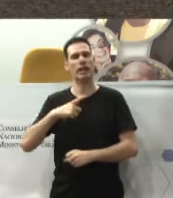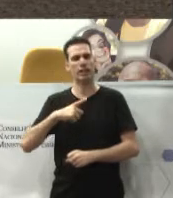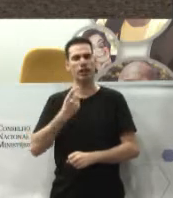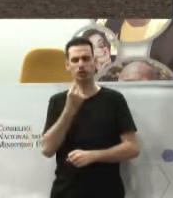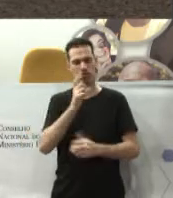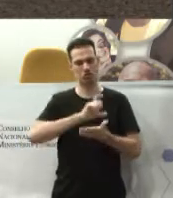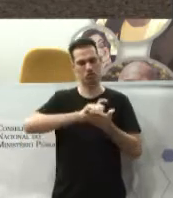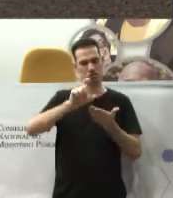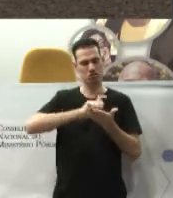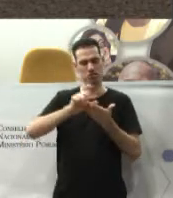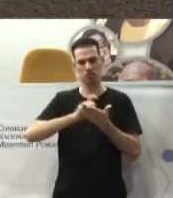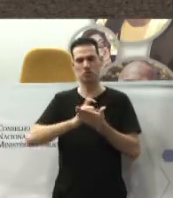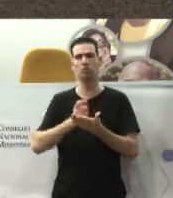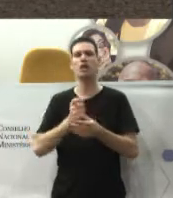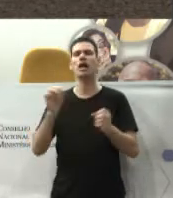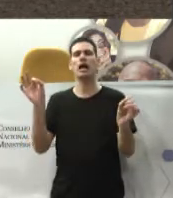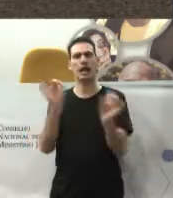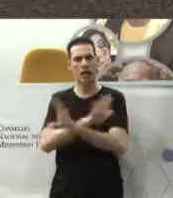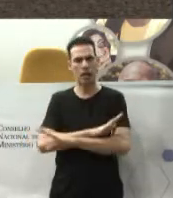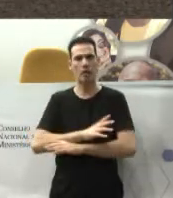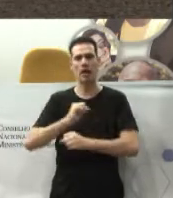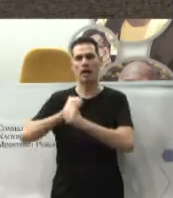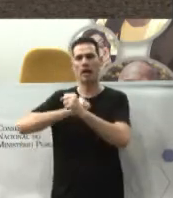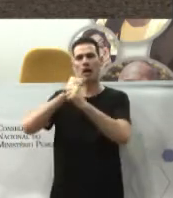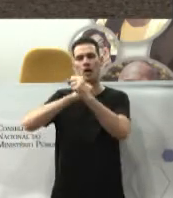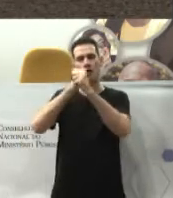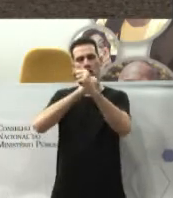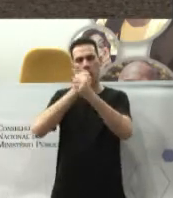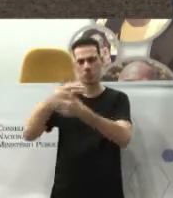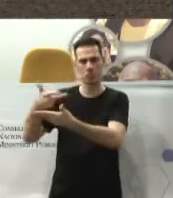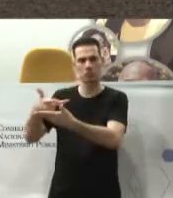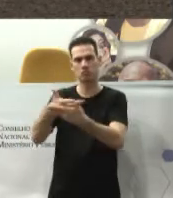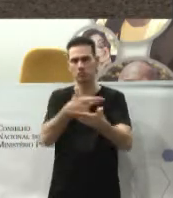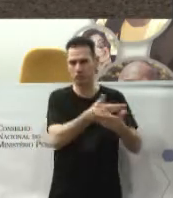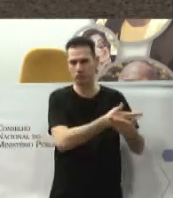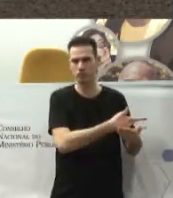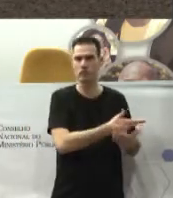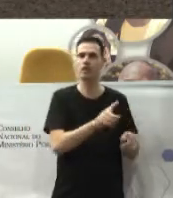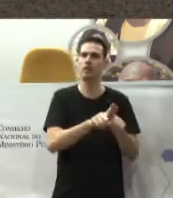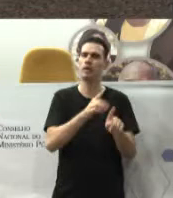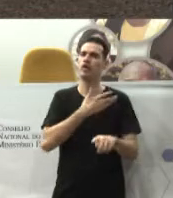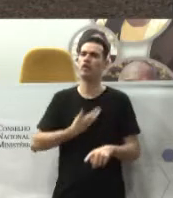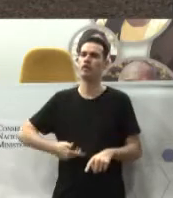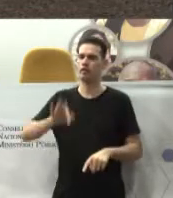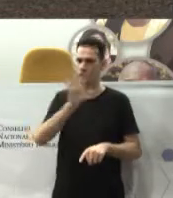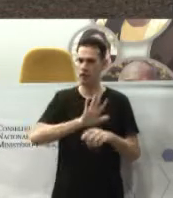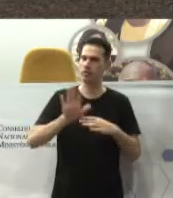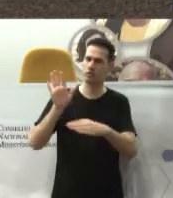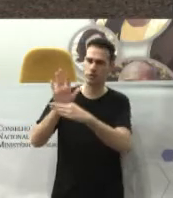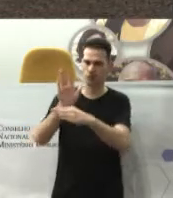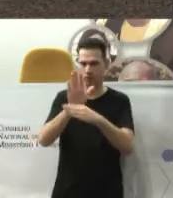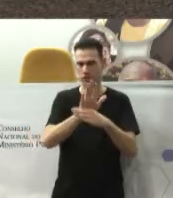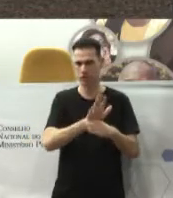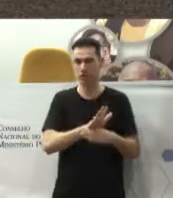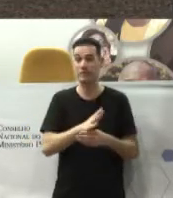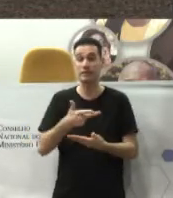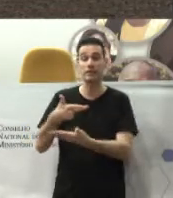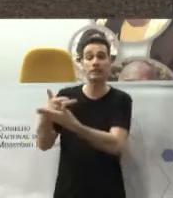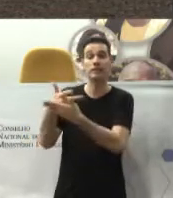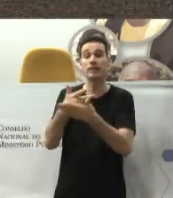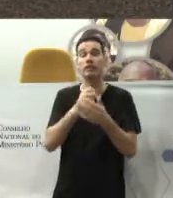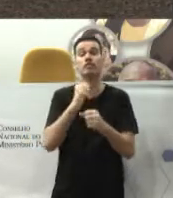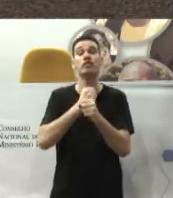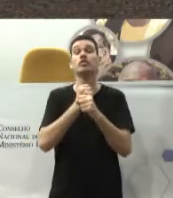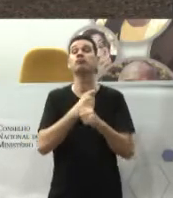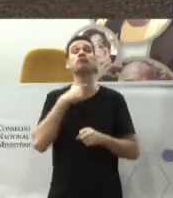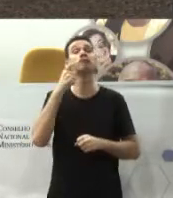finalização das obras dos leitos. O governo do Estado tem colaborado nessa perspectiva também. Os leitos não foram construídos porque a